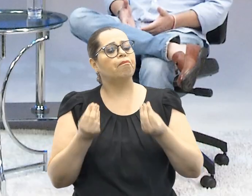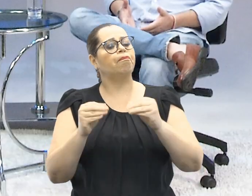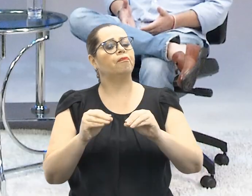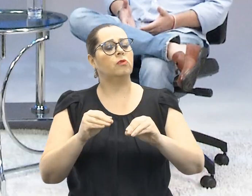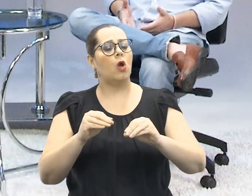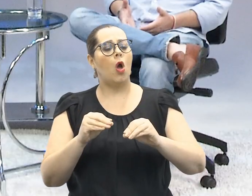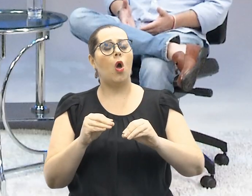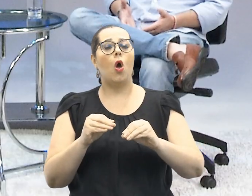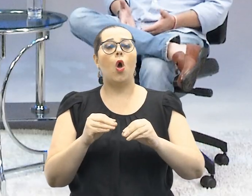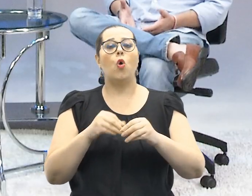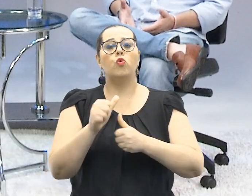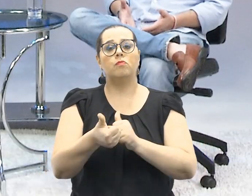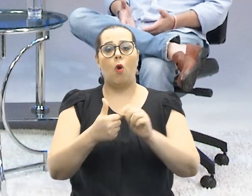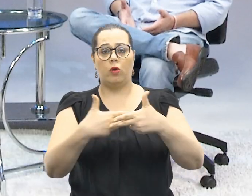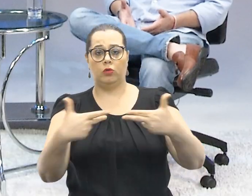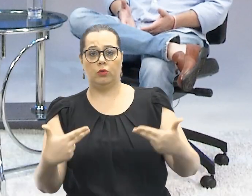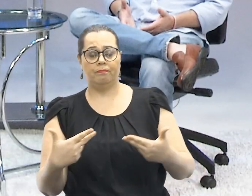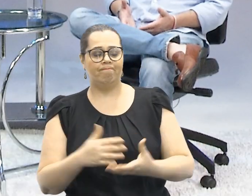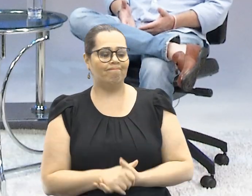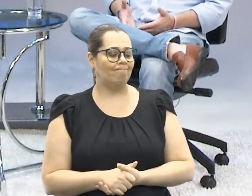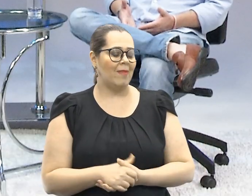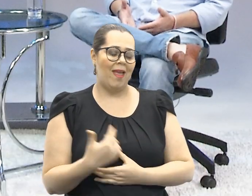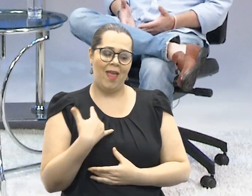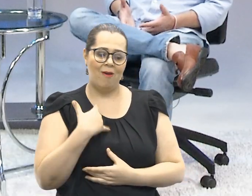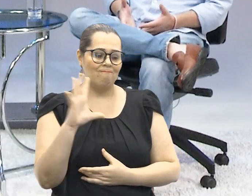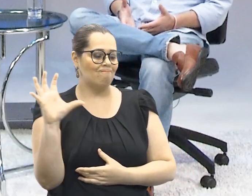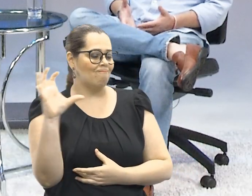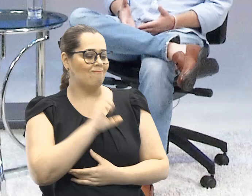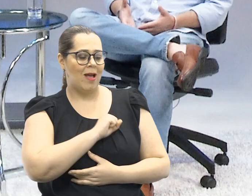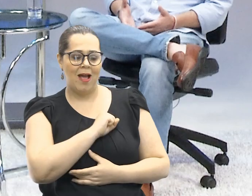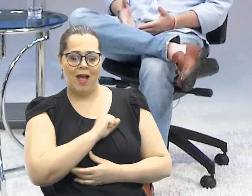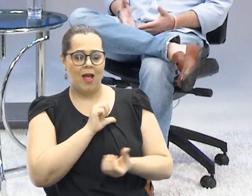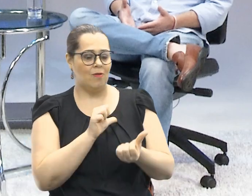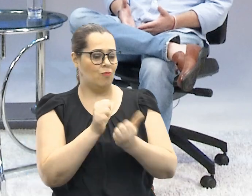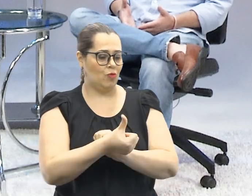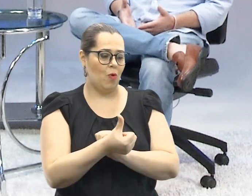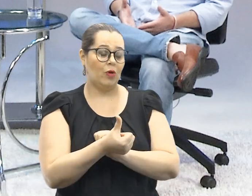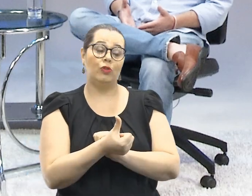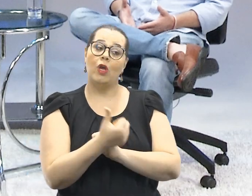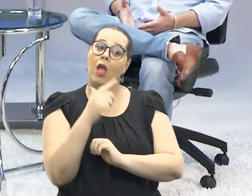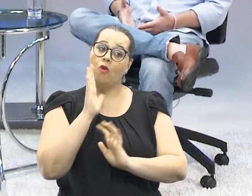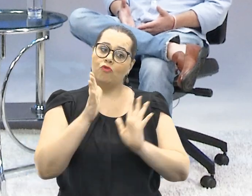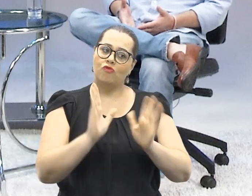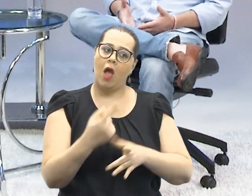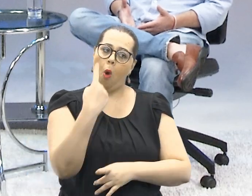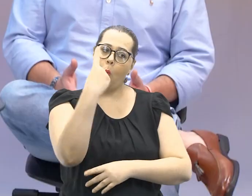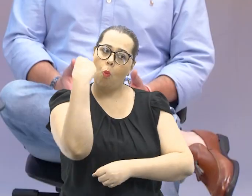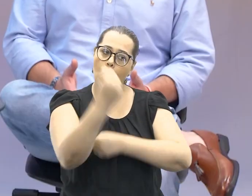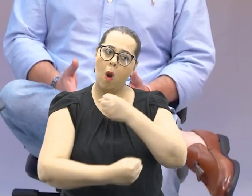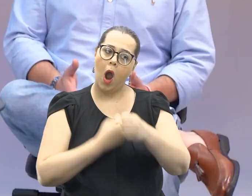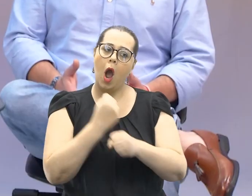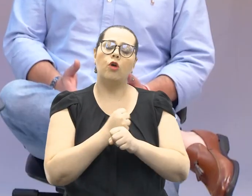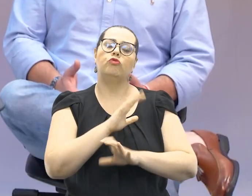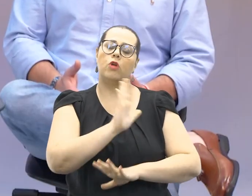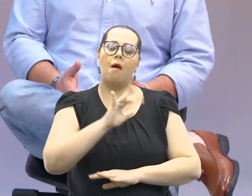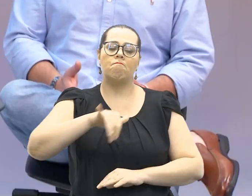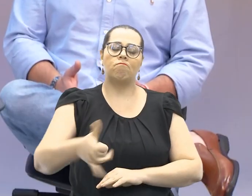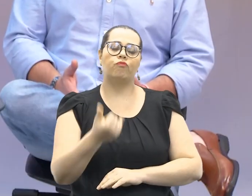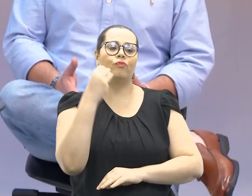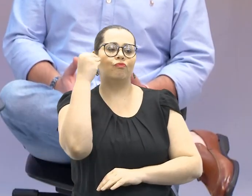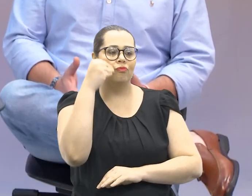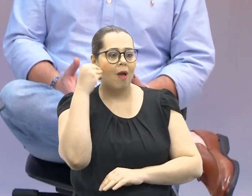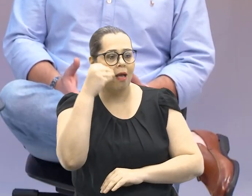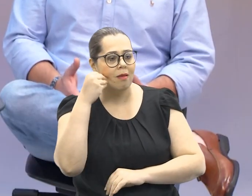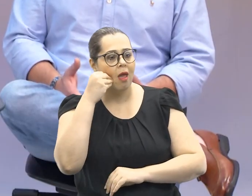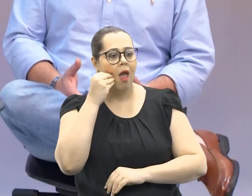bom brasileiro, sou apaixonado por esporte. Tive a oportunidade, por um ano, estar à frente da FUNESP, e lá fizemos um